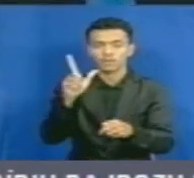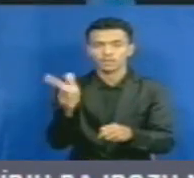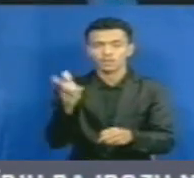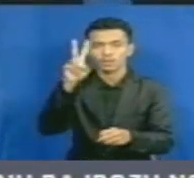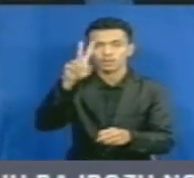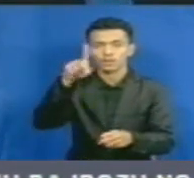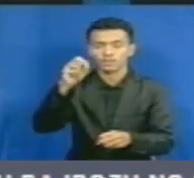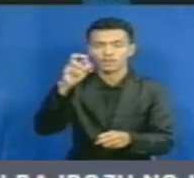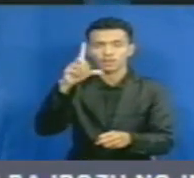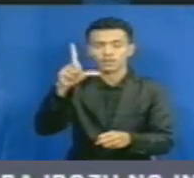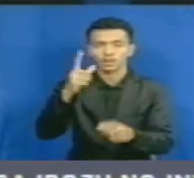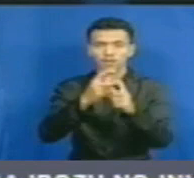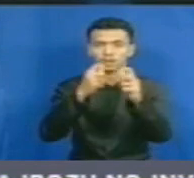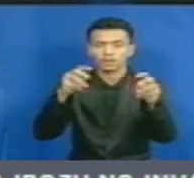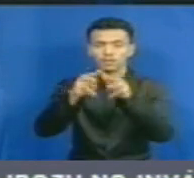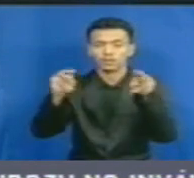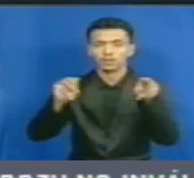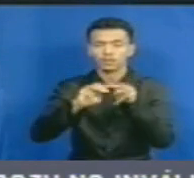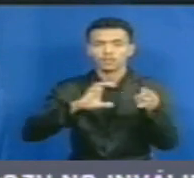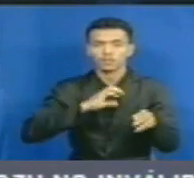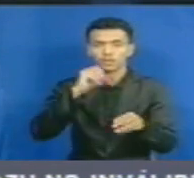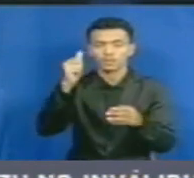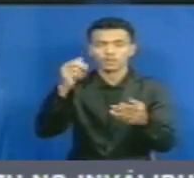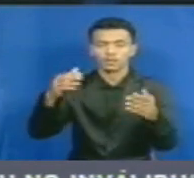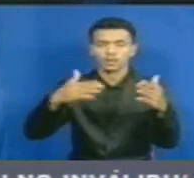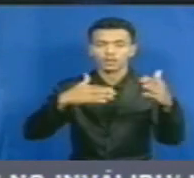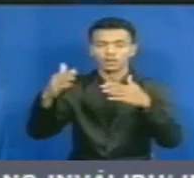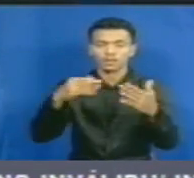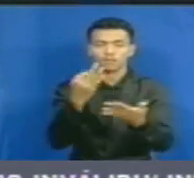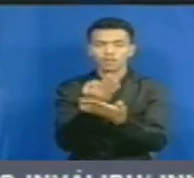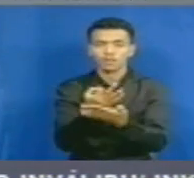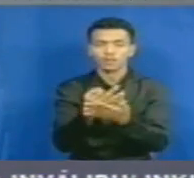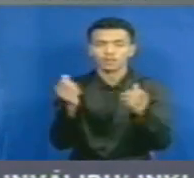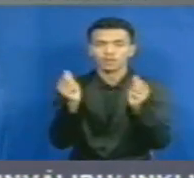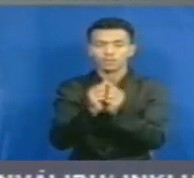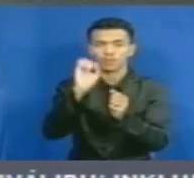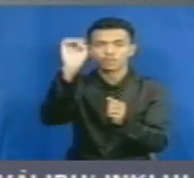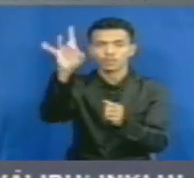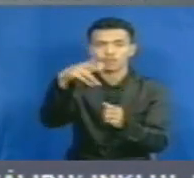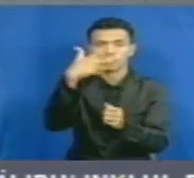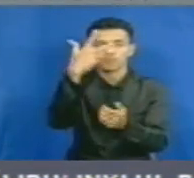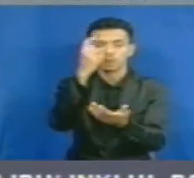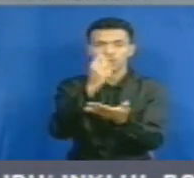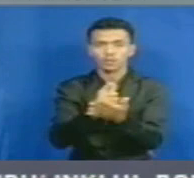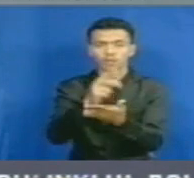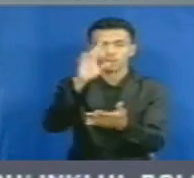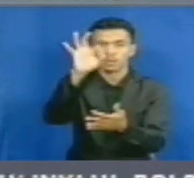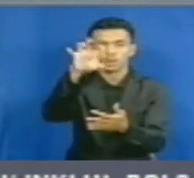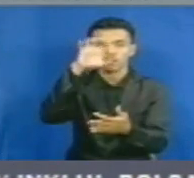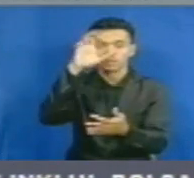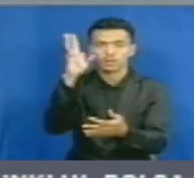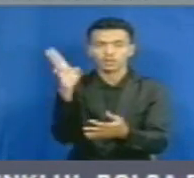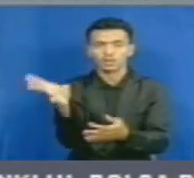rua PNTL transito munisipi Cova Lima mos recolha receita dólar americano rihun sanulo resin tolu atusia hitu